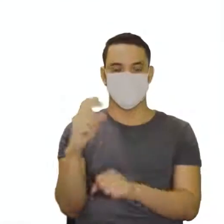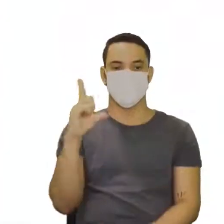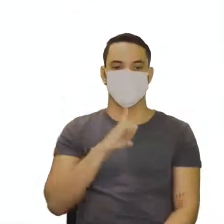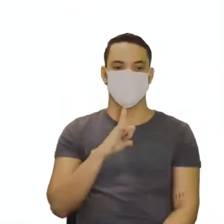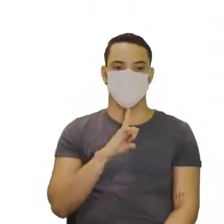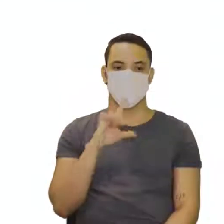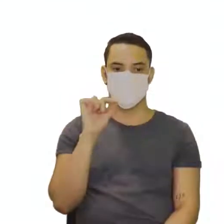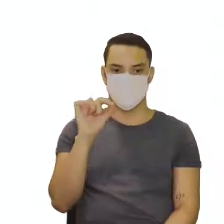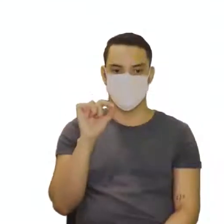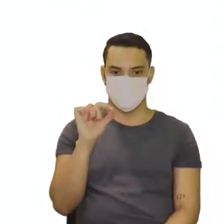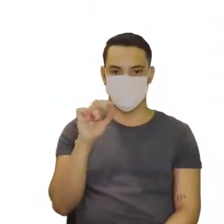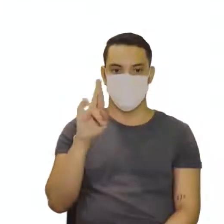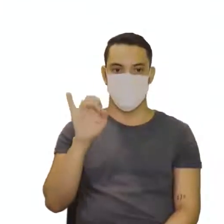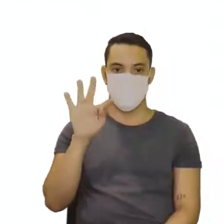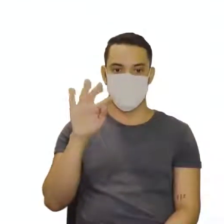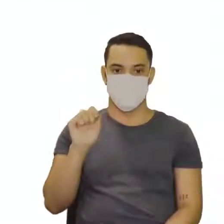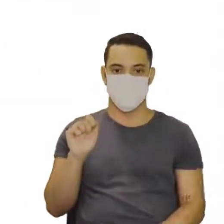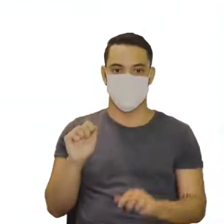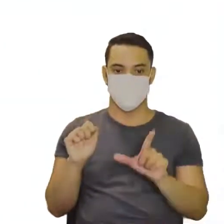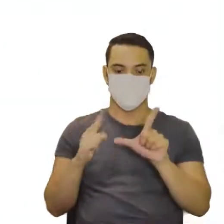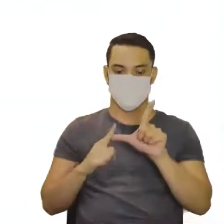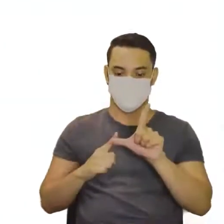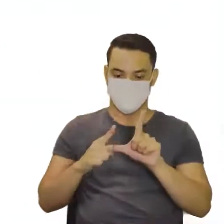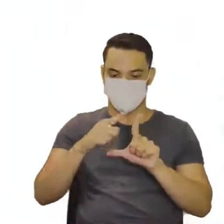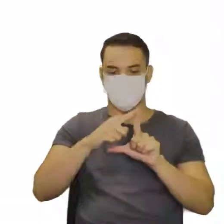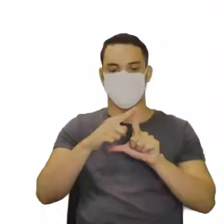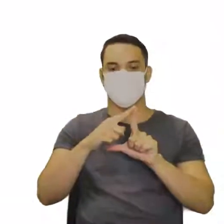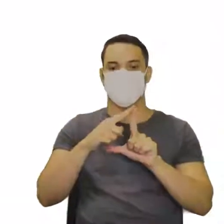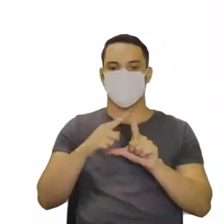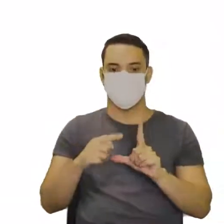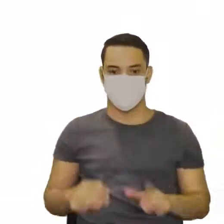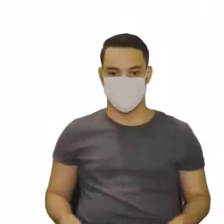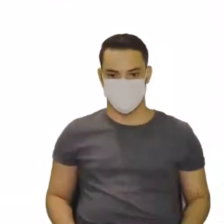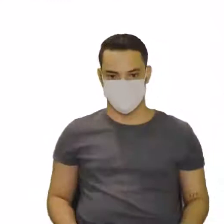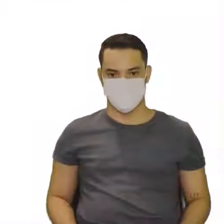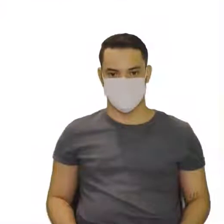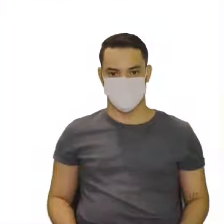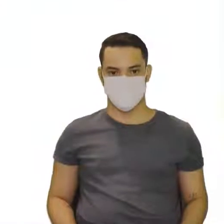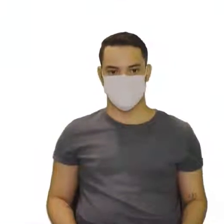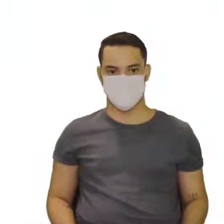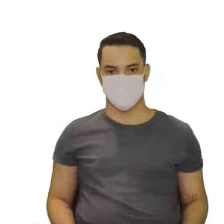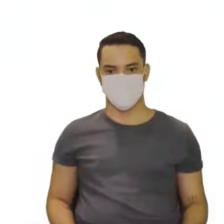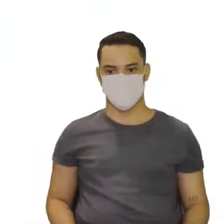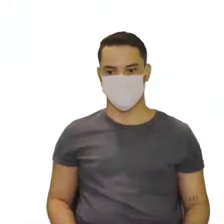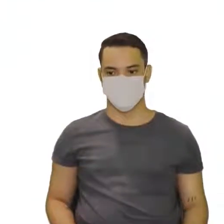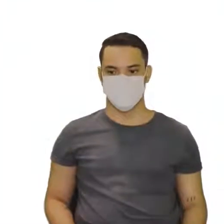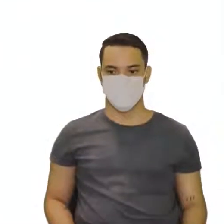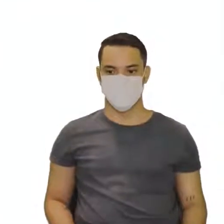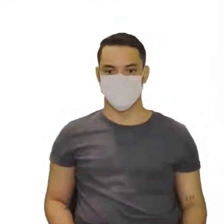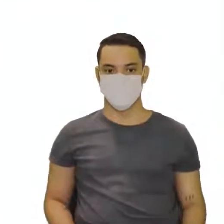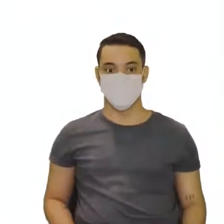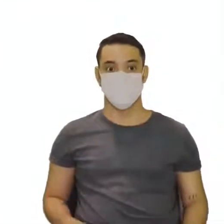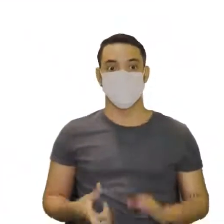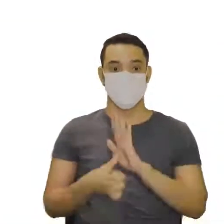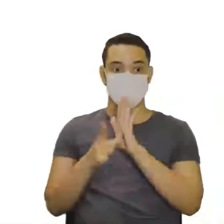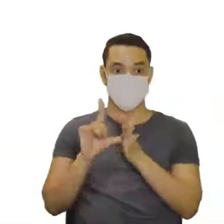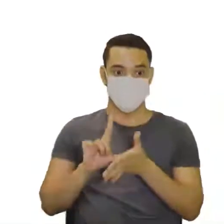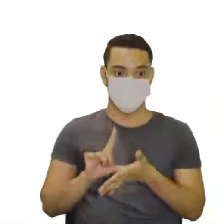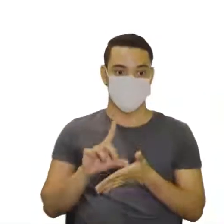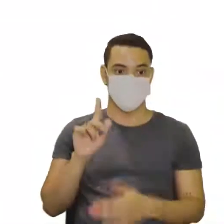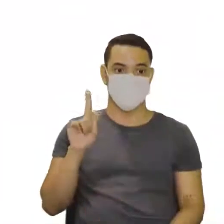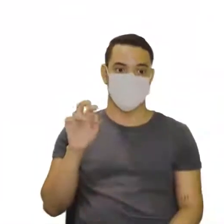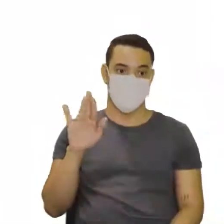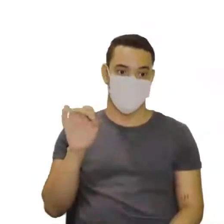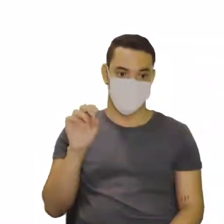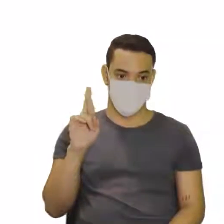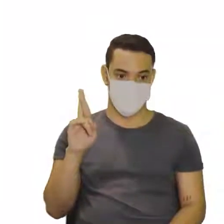temos aqui uma reta crescente. Enquanto, deixa eu colocar aqui do ladinho. Enquanto a do gerador, deixa